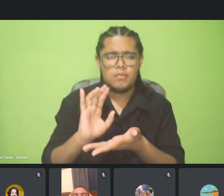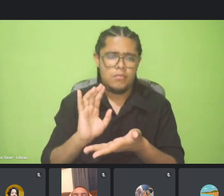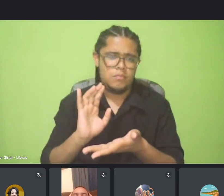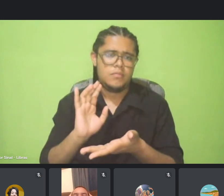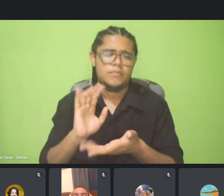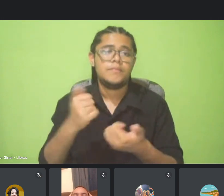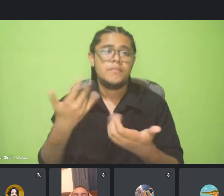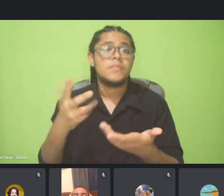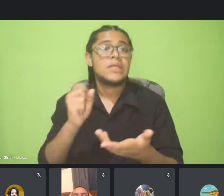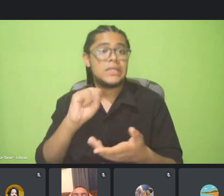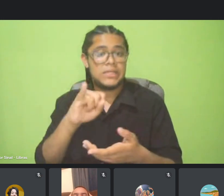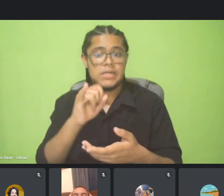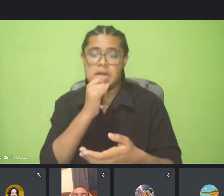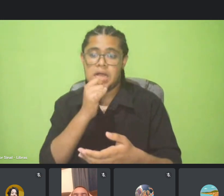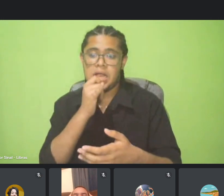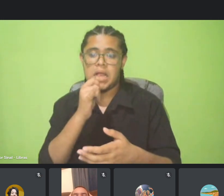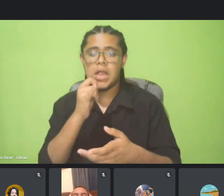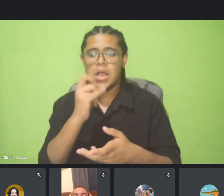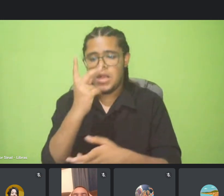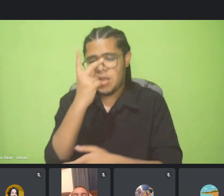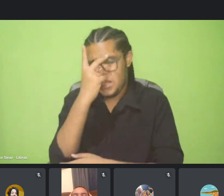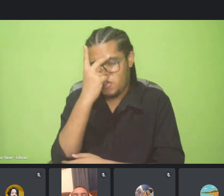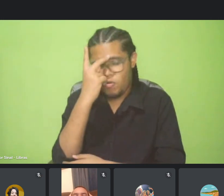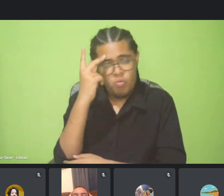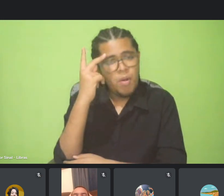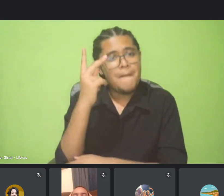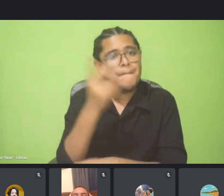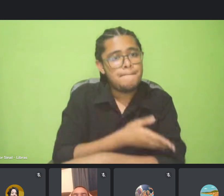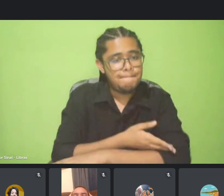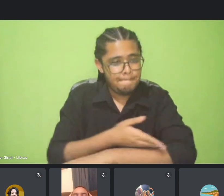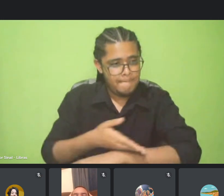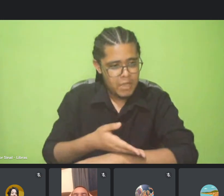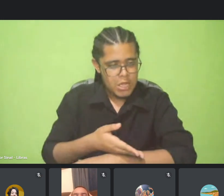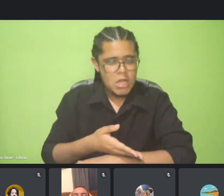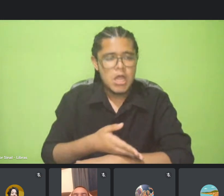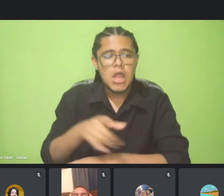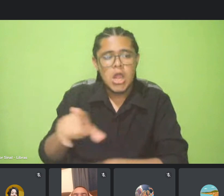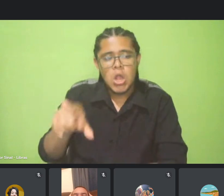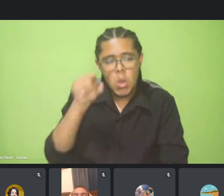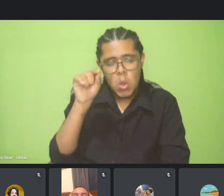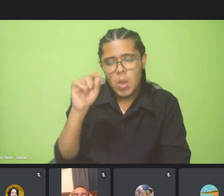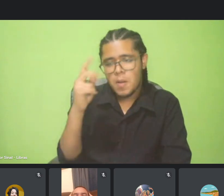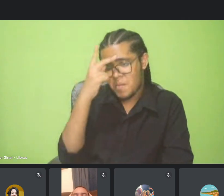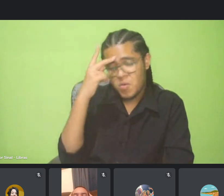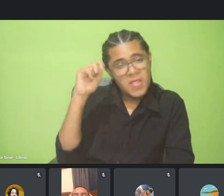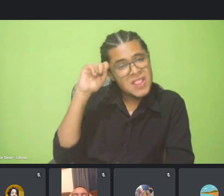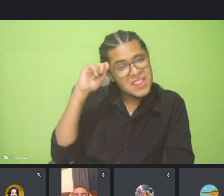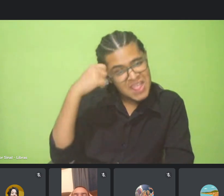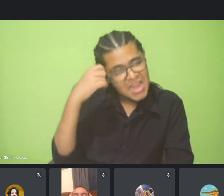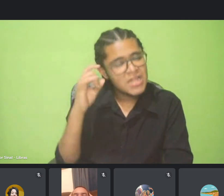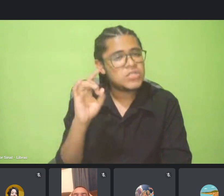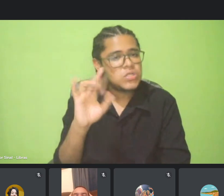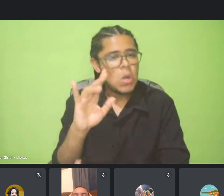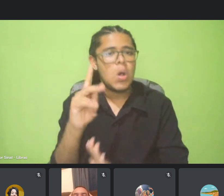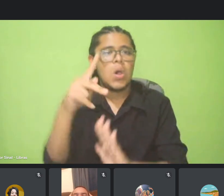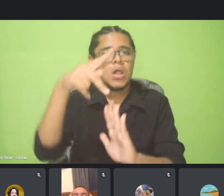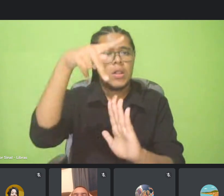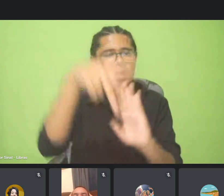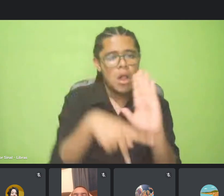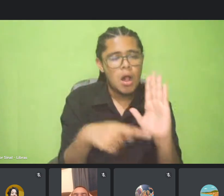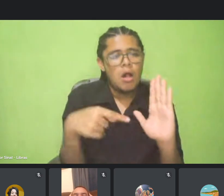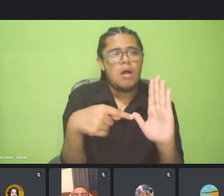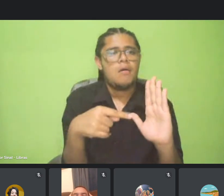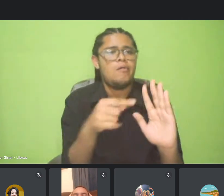preta para ser proponente, puramente para ter acesso a essas ações afirmativas e a